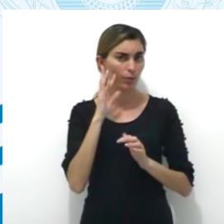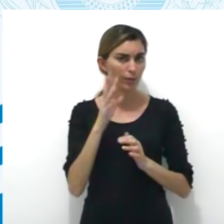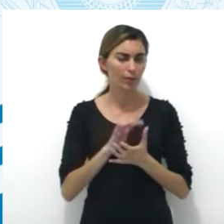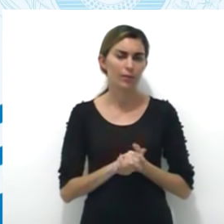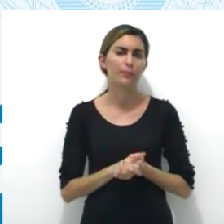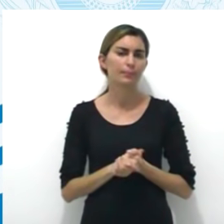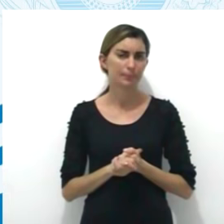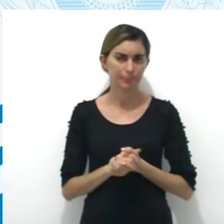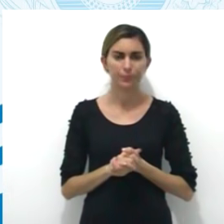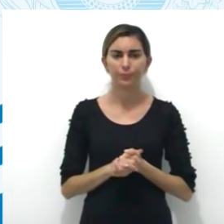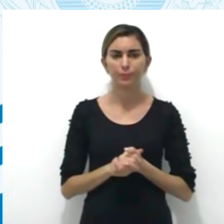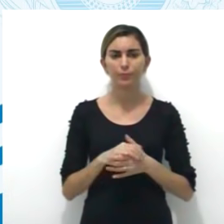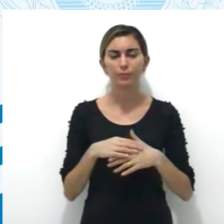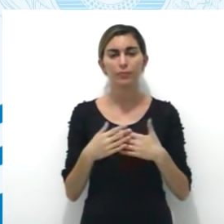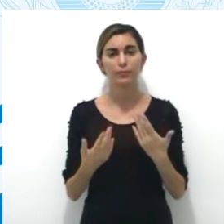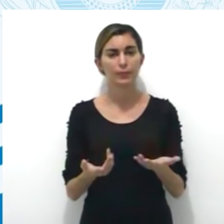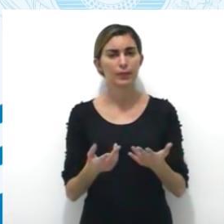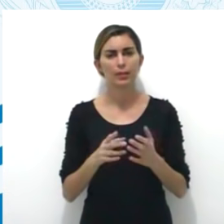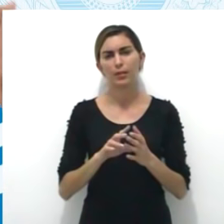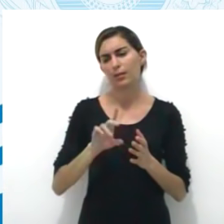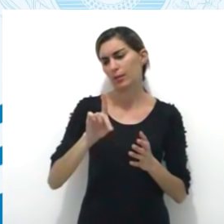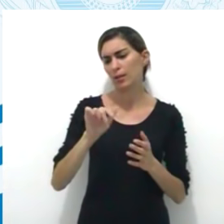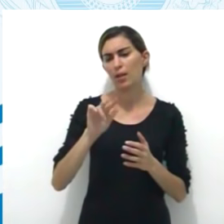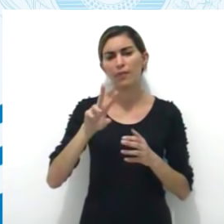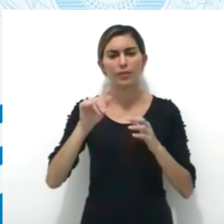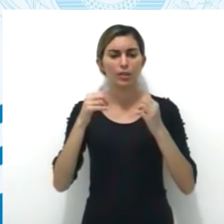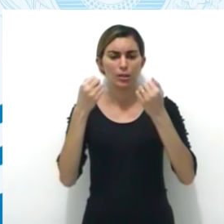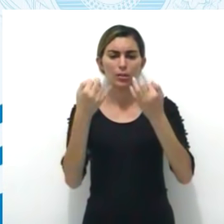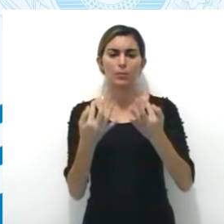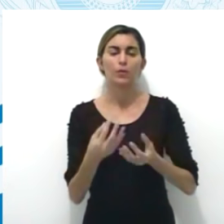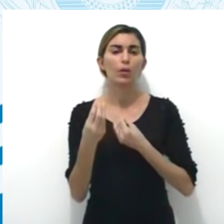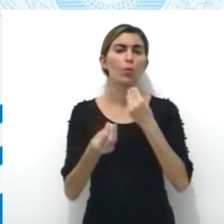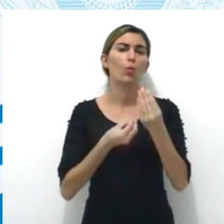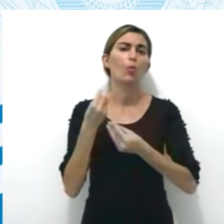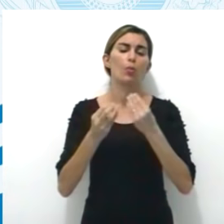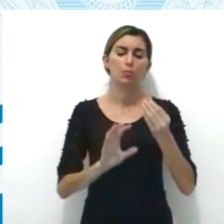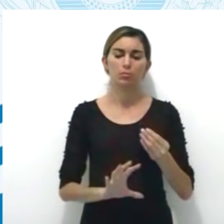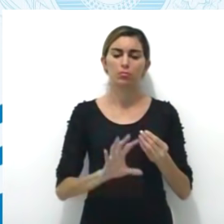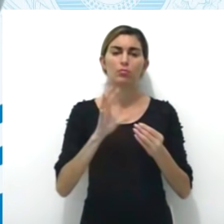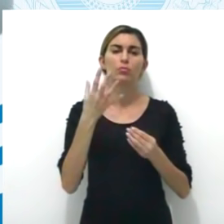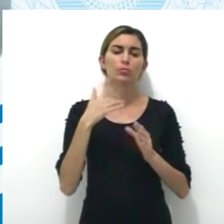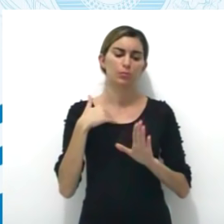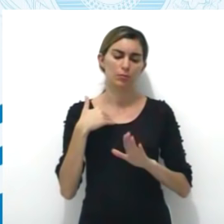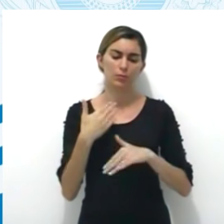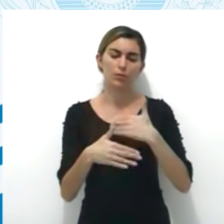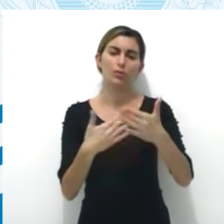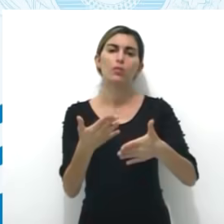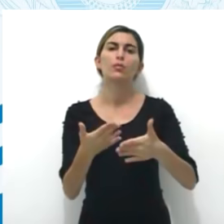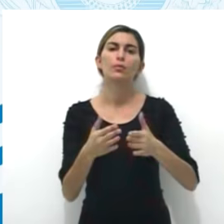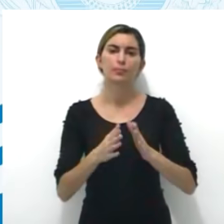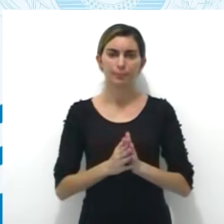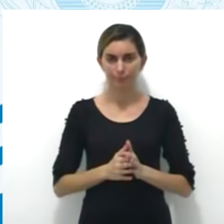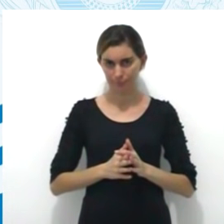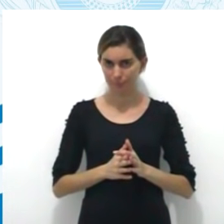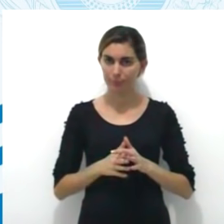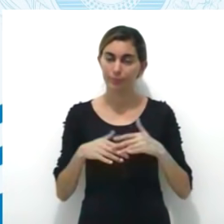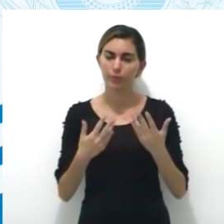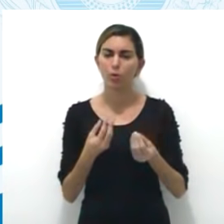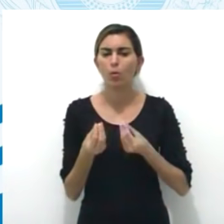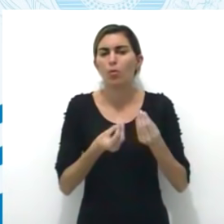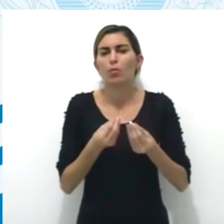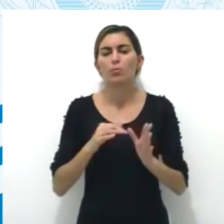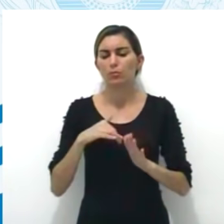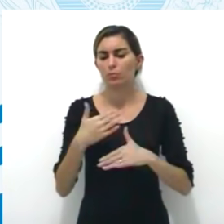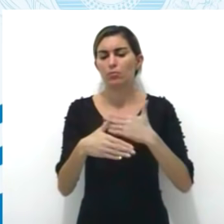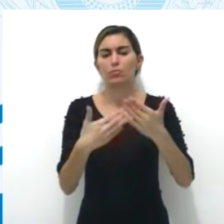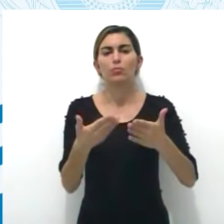teoria proposta por Charles Darwin para explicar o quê? Como ocorre a evolução da espécie. Então,